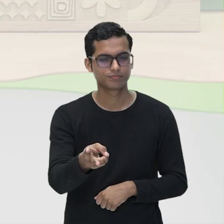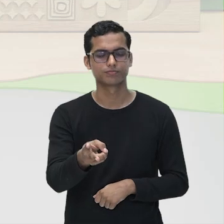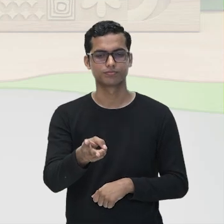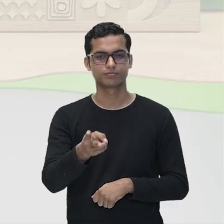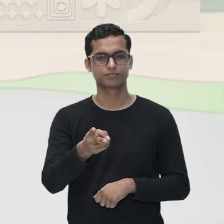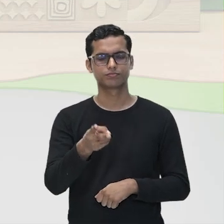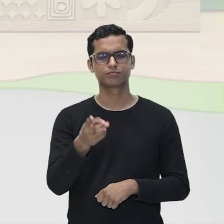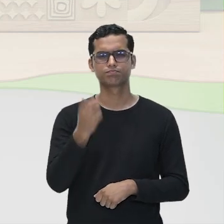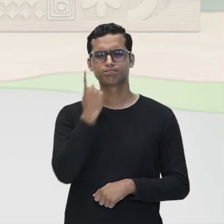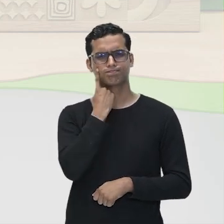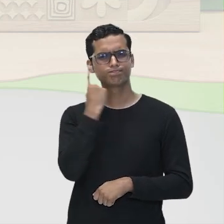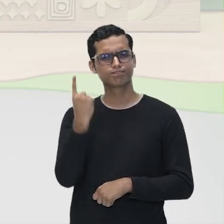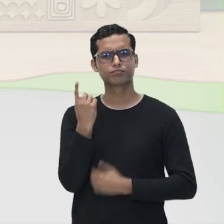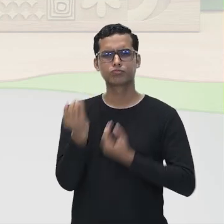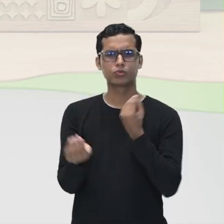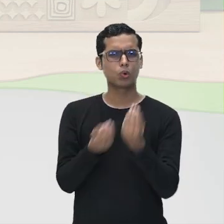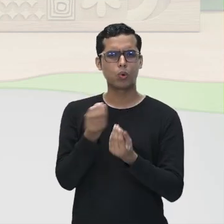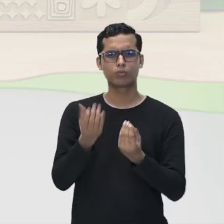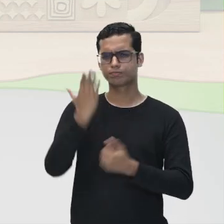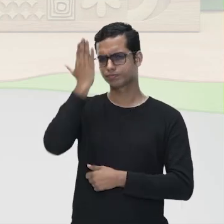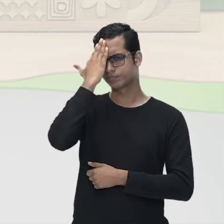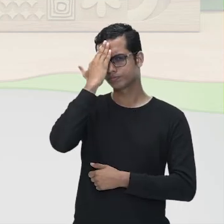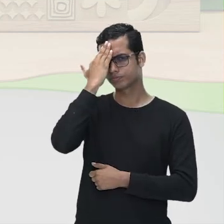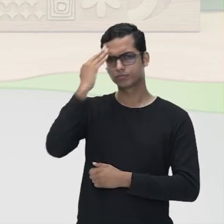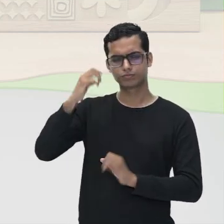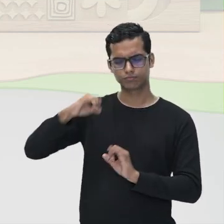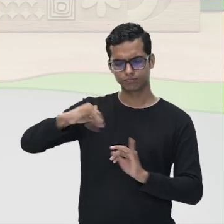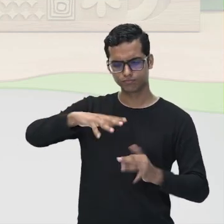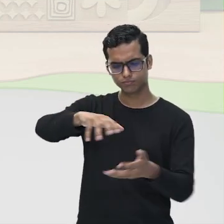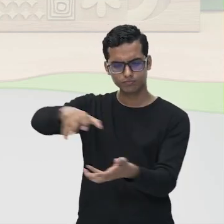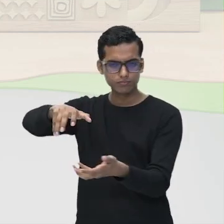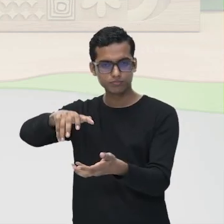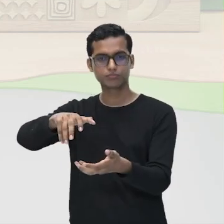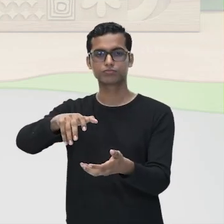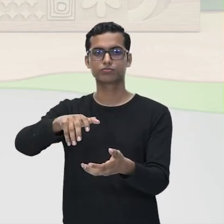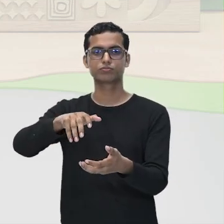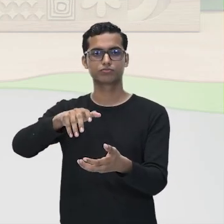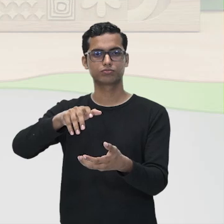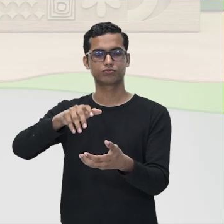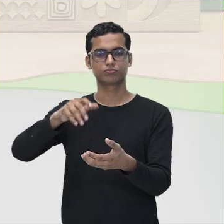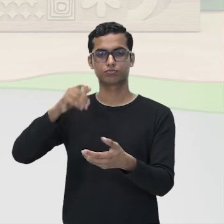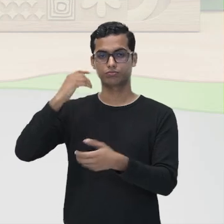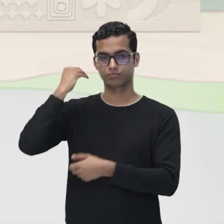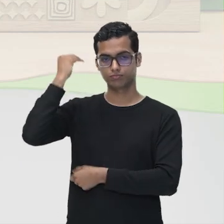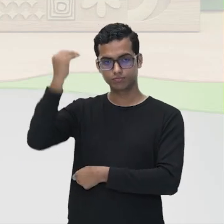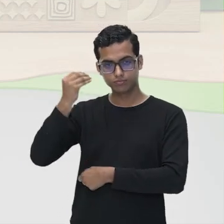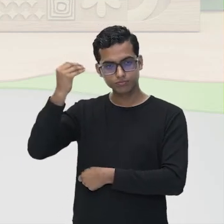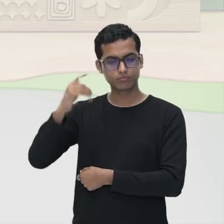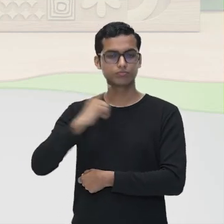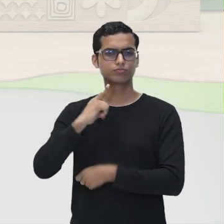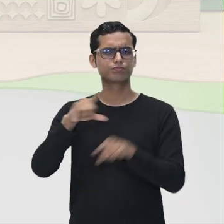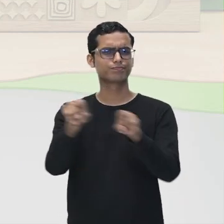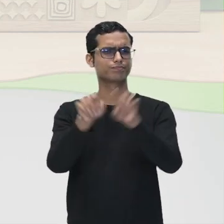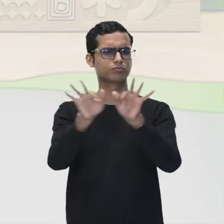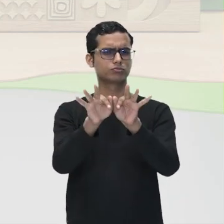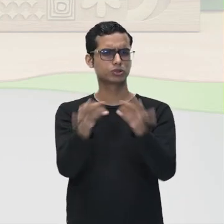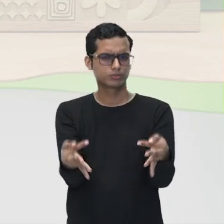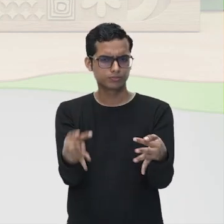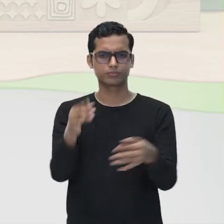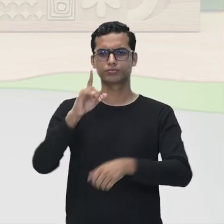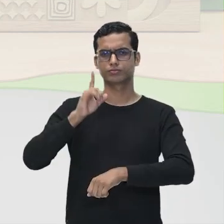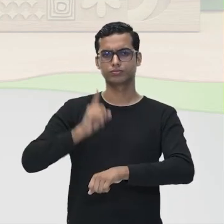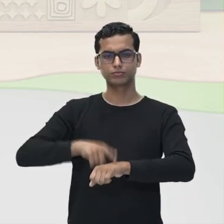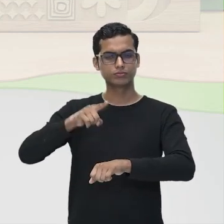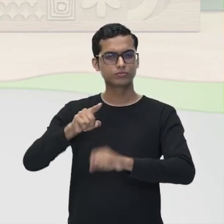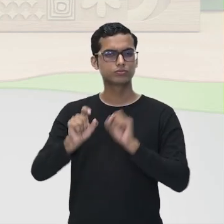foi identificado, professora, esses movimentos? Através de um experimento muito simples,